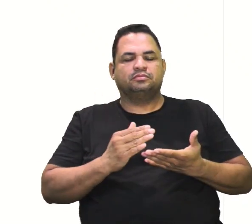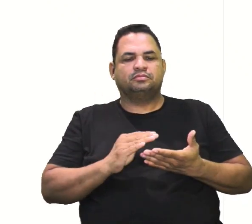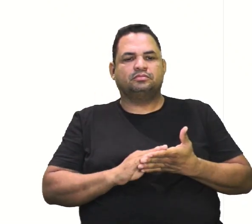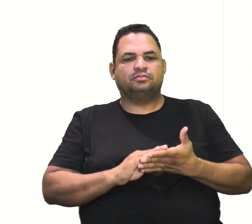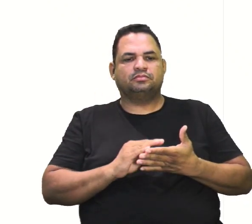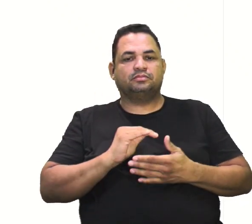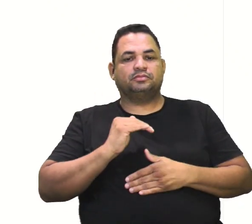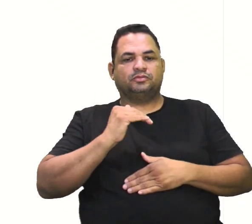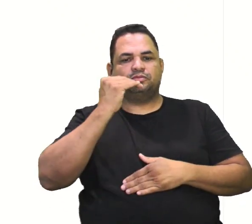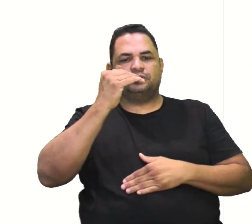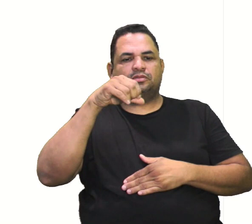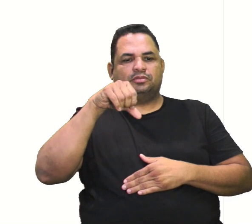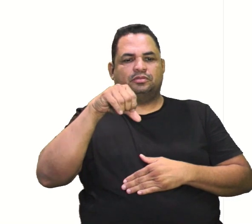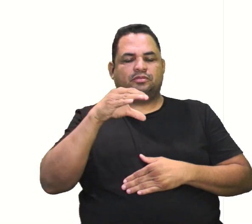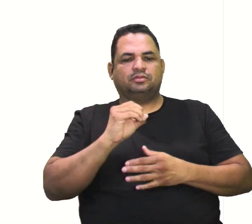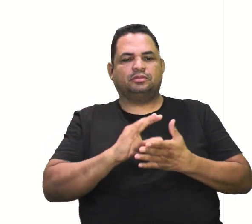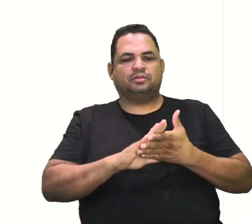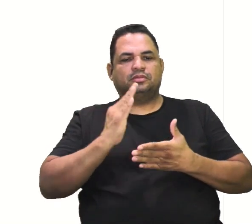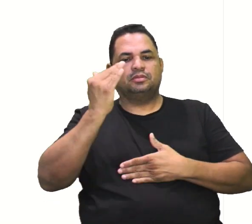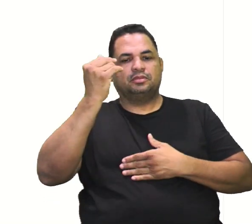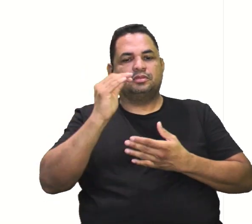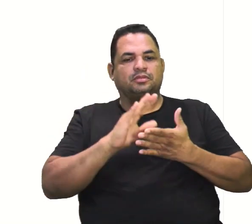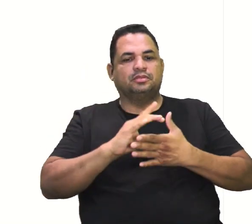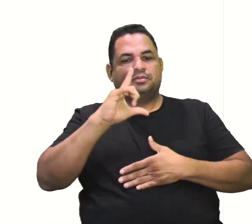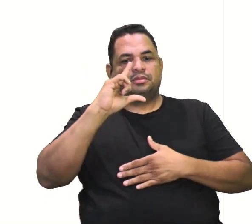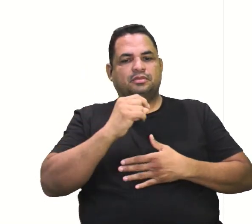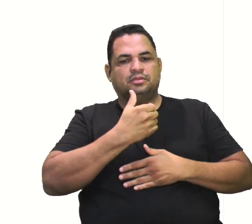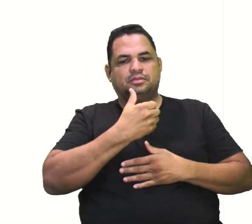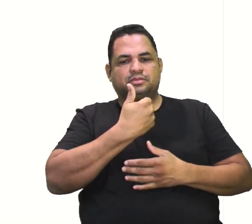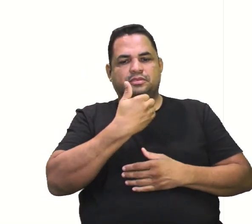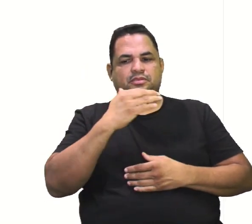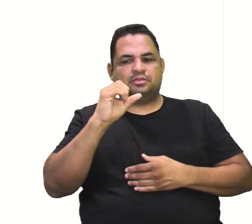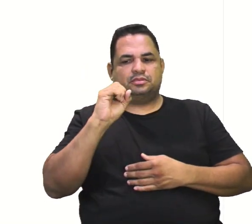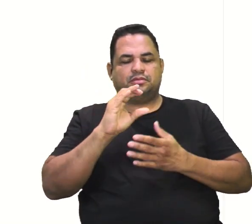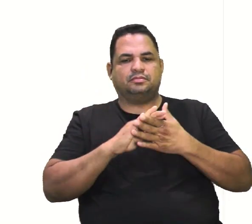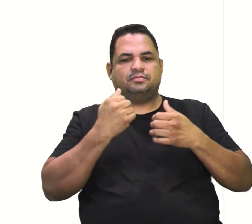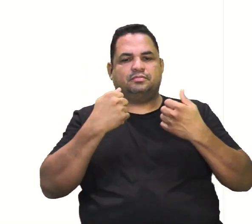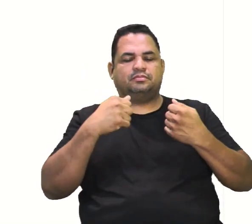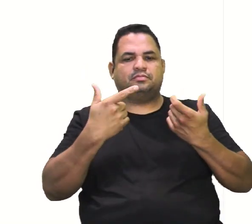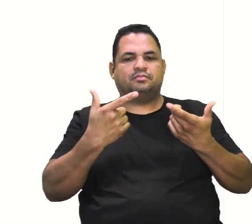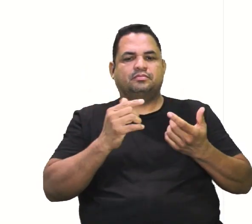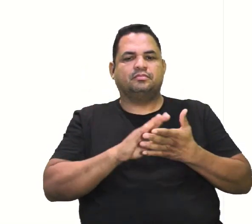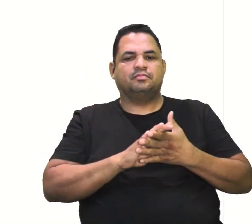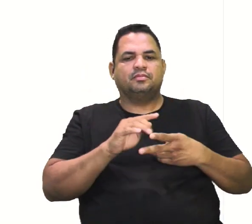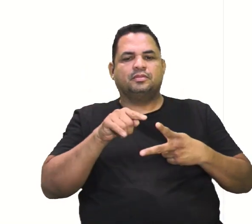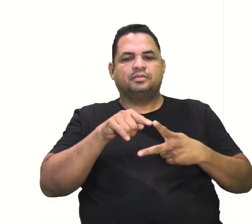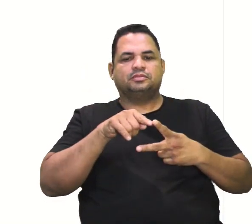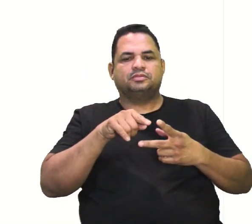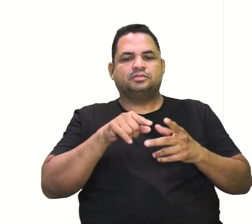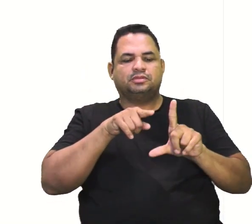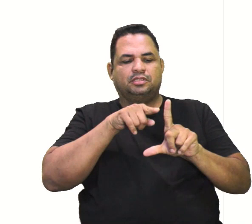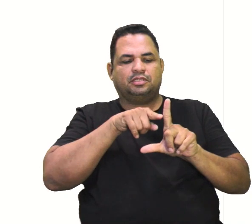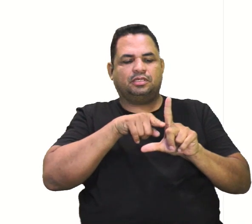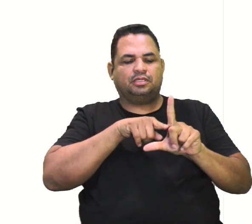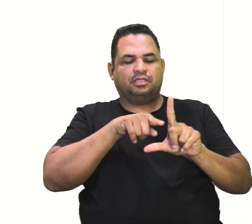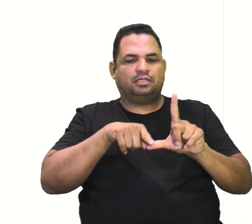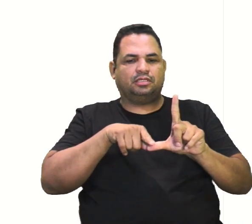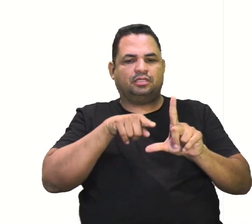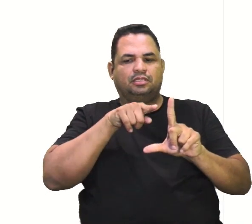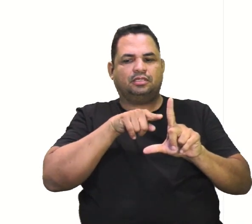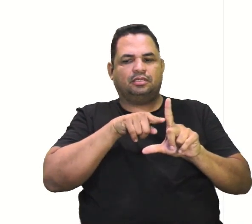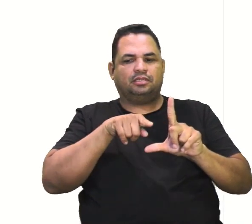né, que 90 e menor que 180. Vimos que ele pode ser um ângulo reto, quando ele é